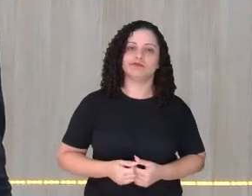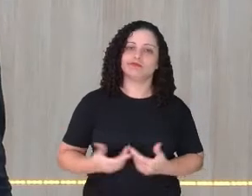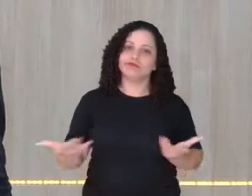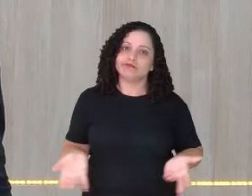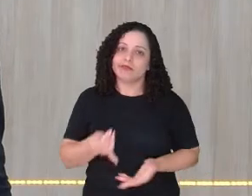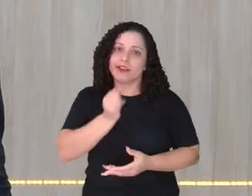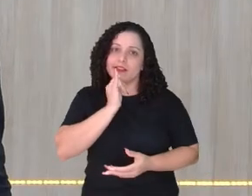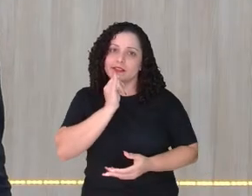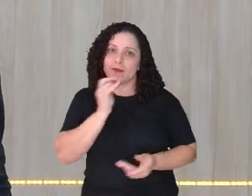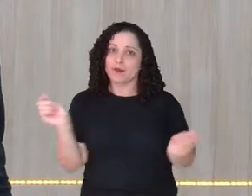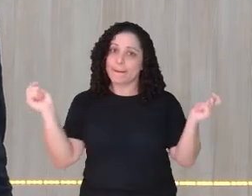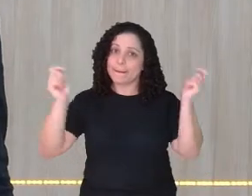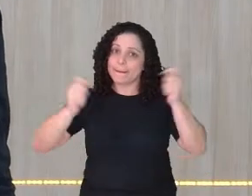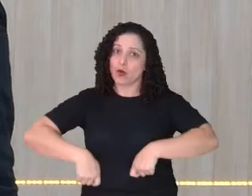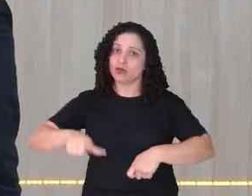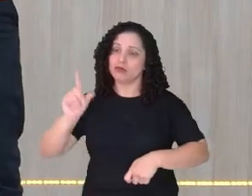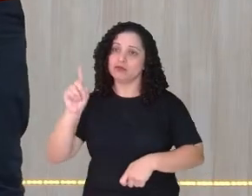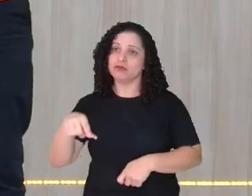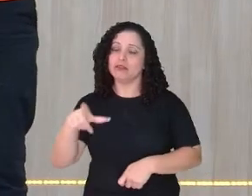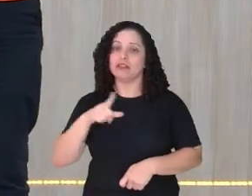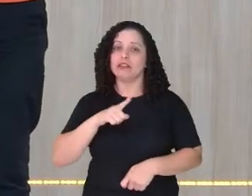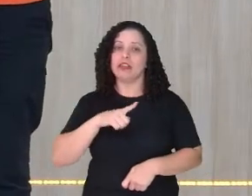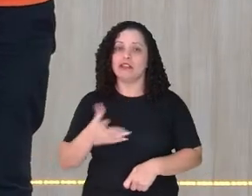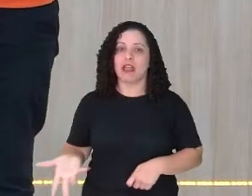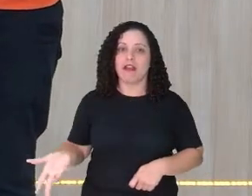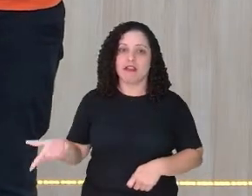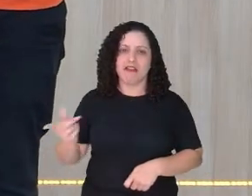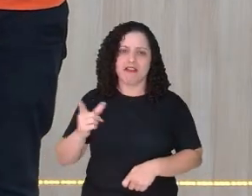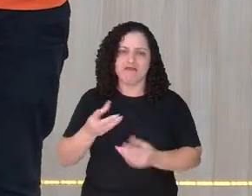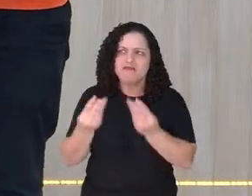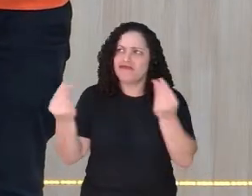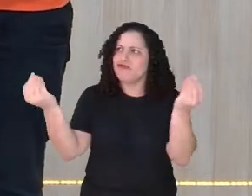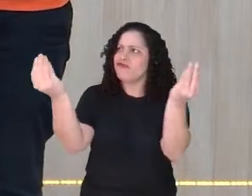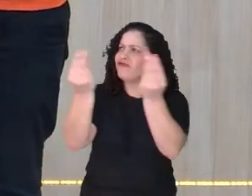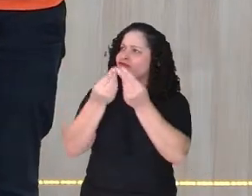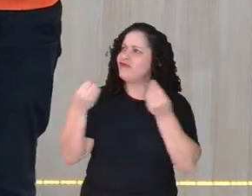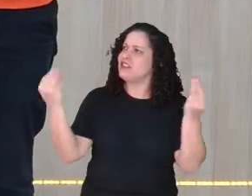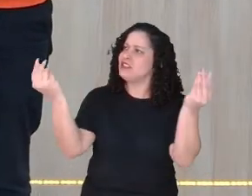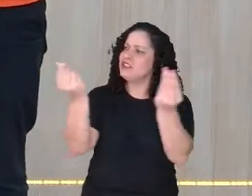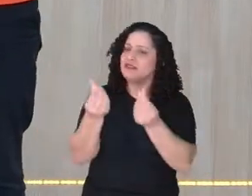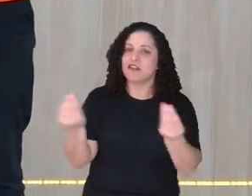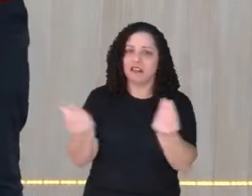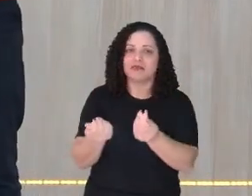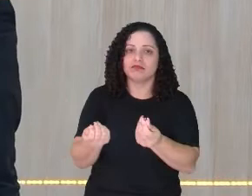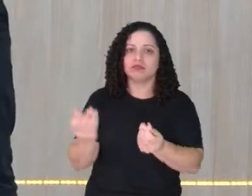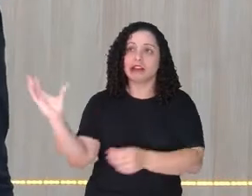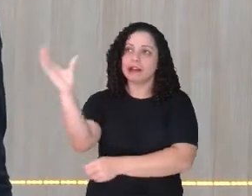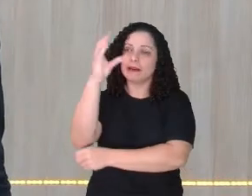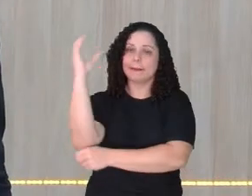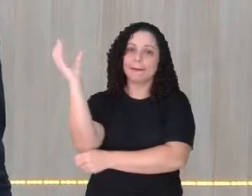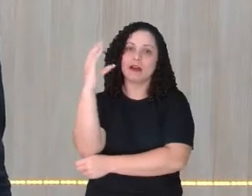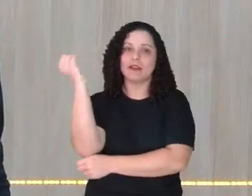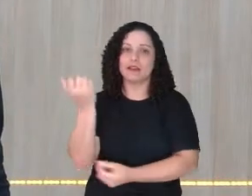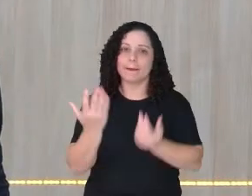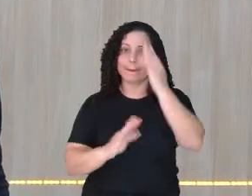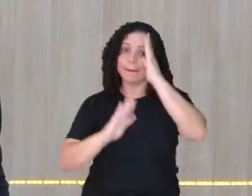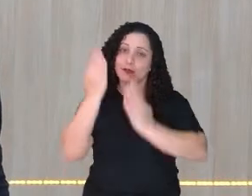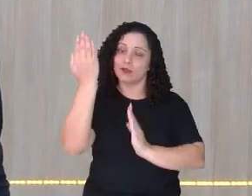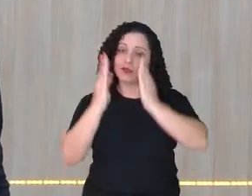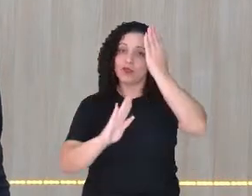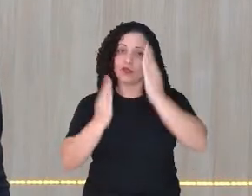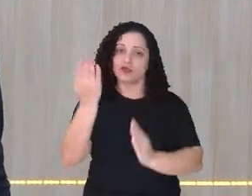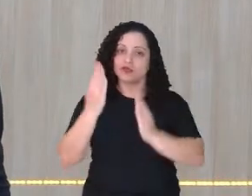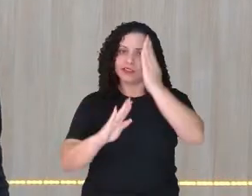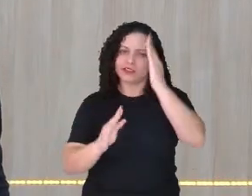origem física, né? Podem ser de origem climática, podem ser de origem biológica,